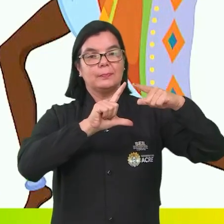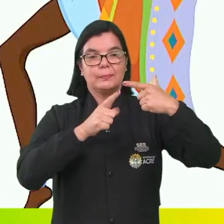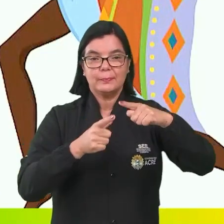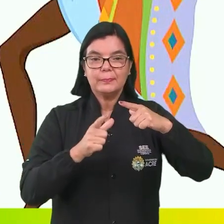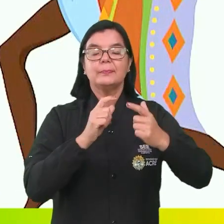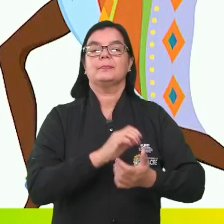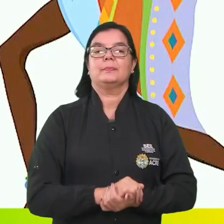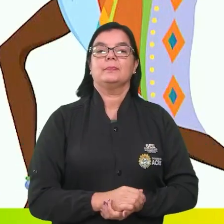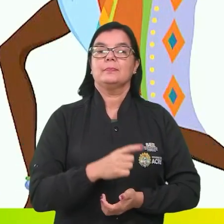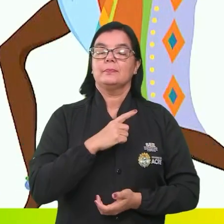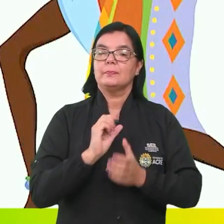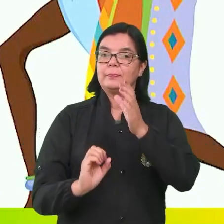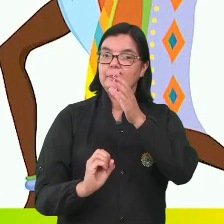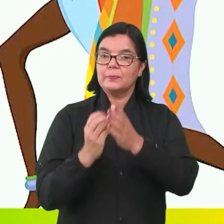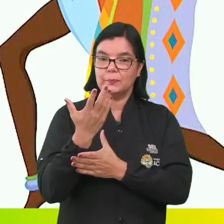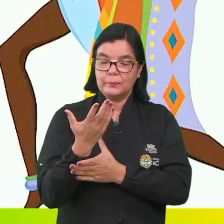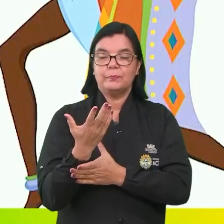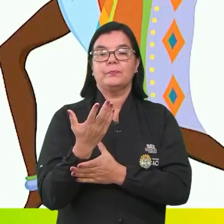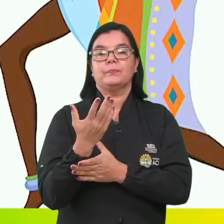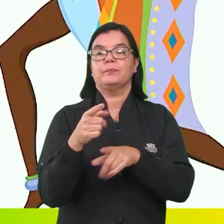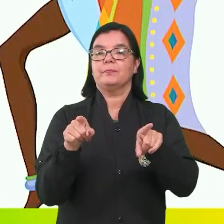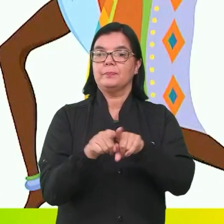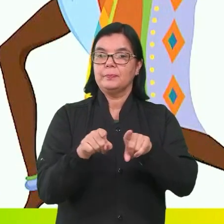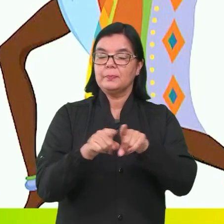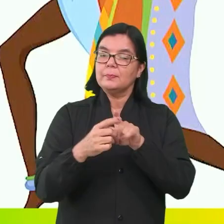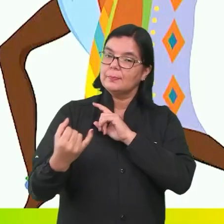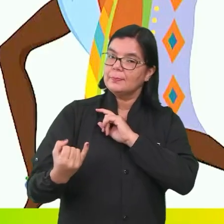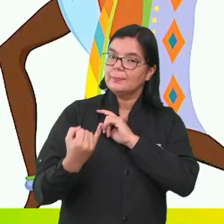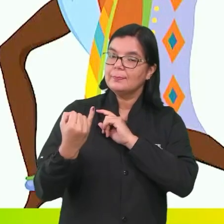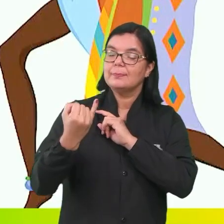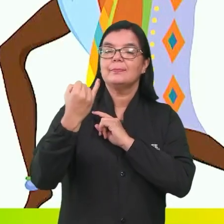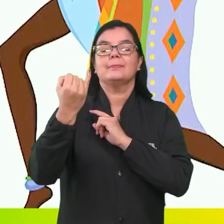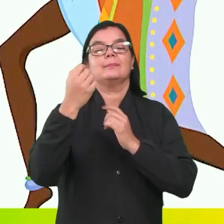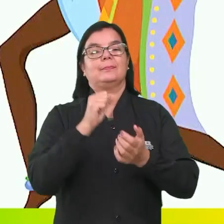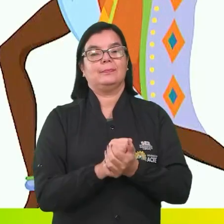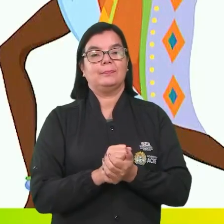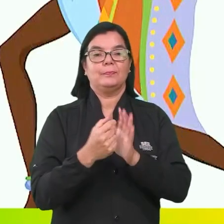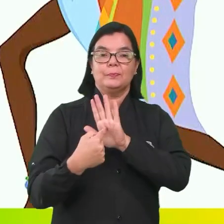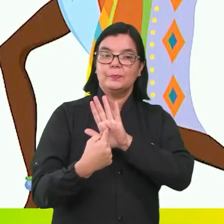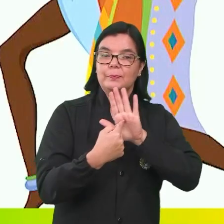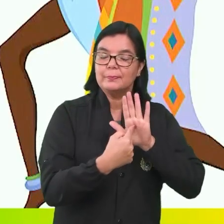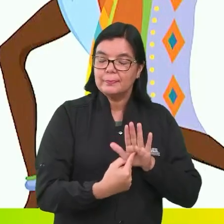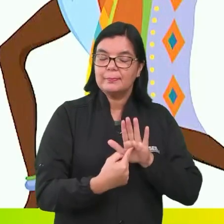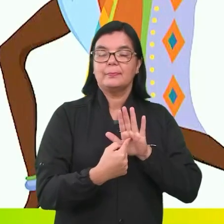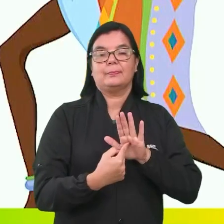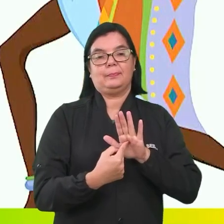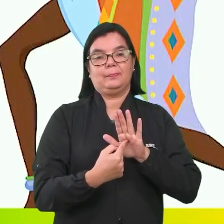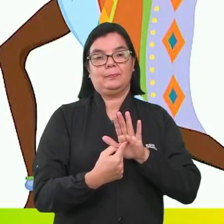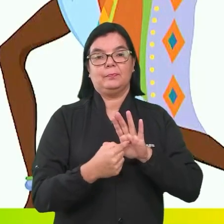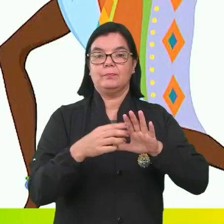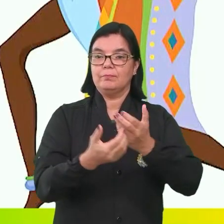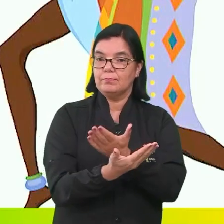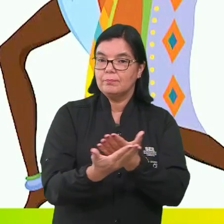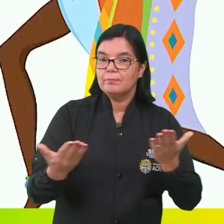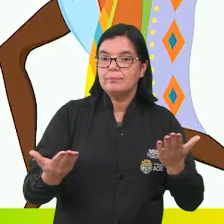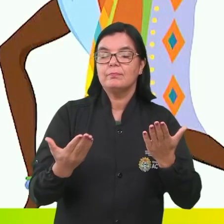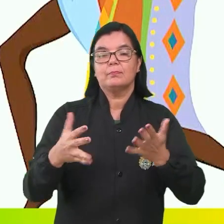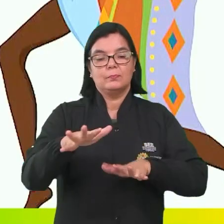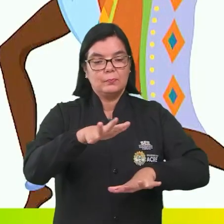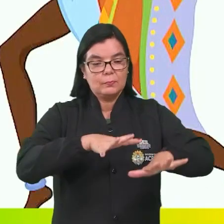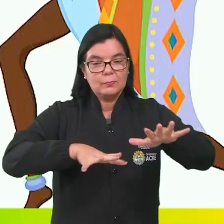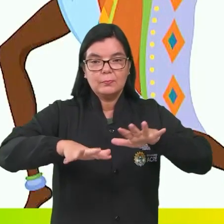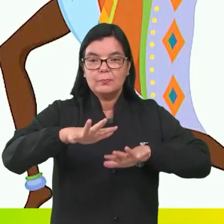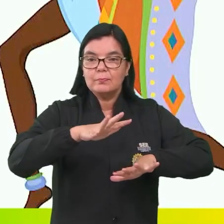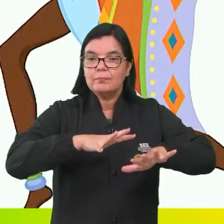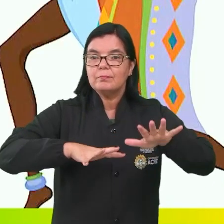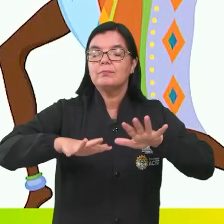tradicionais. Elas são realizadas em ocasiões bem importantes, se destacam em cerimônias, em rituais de